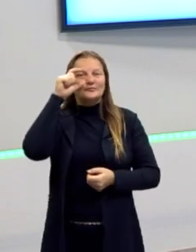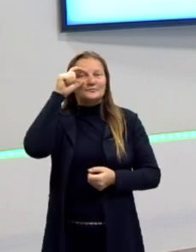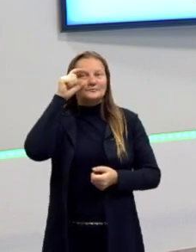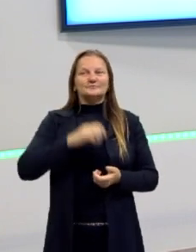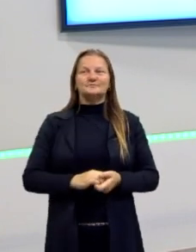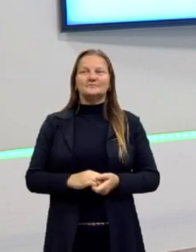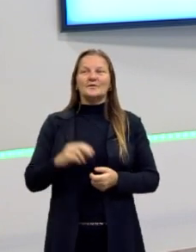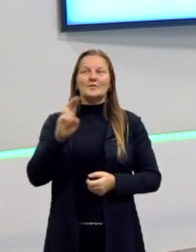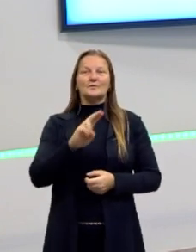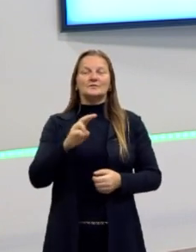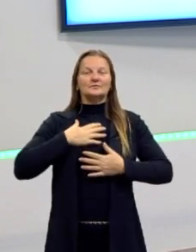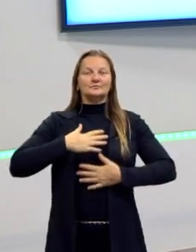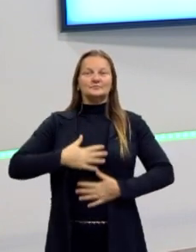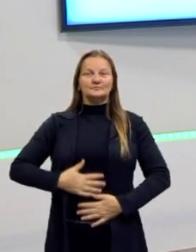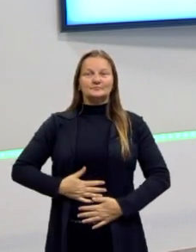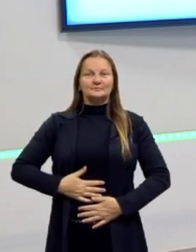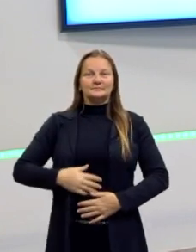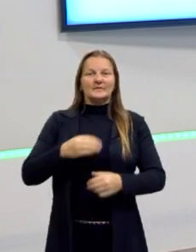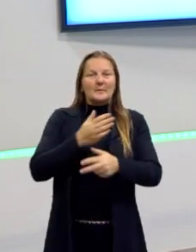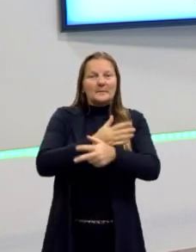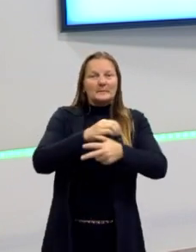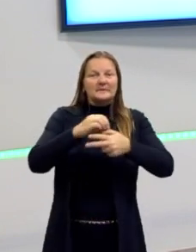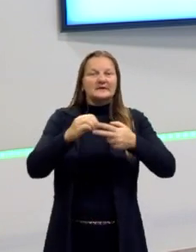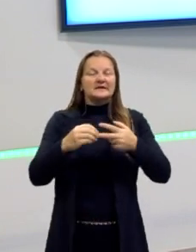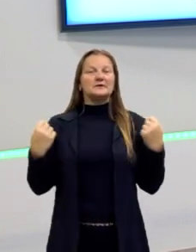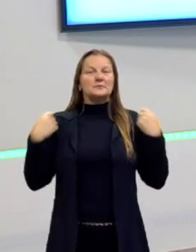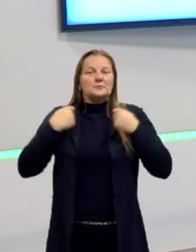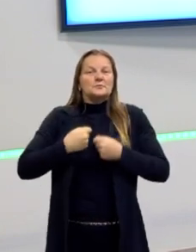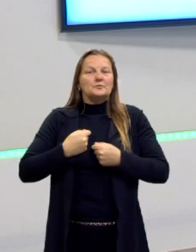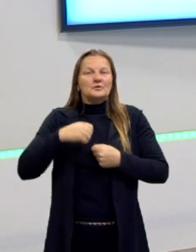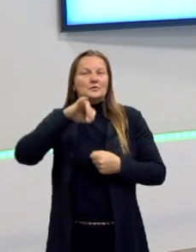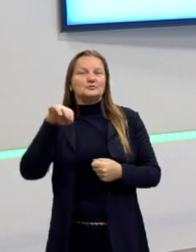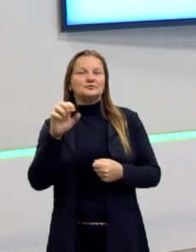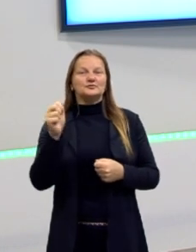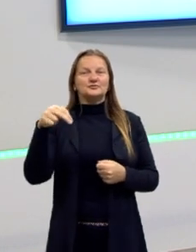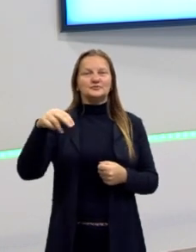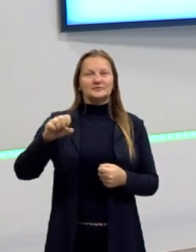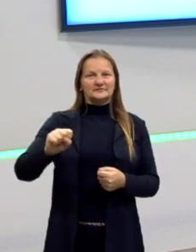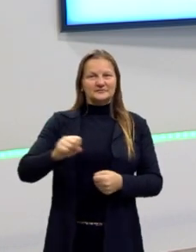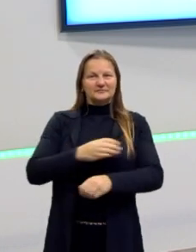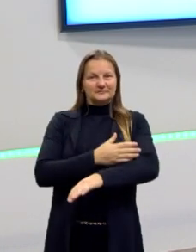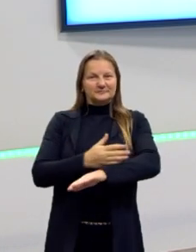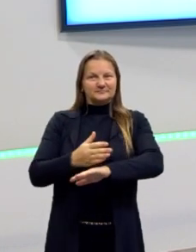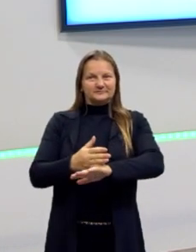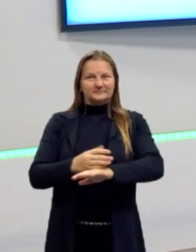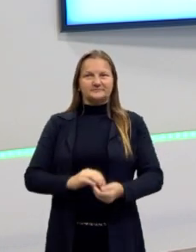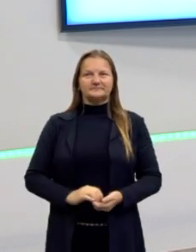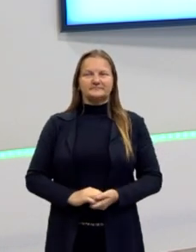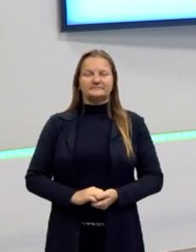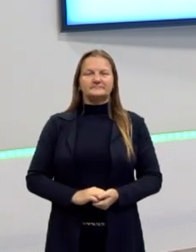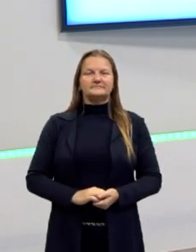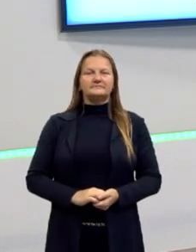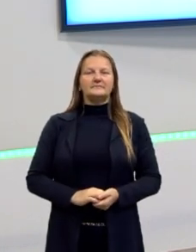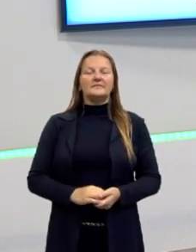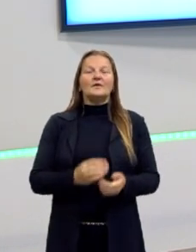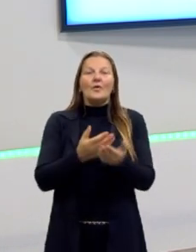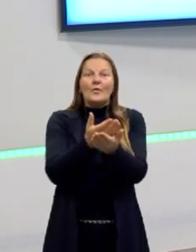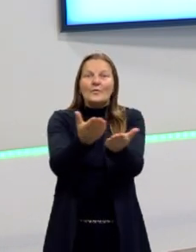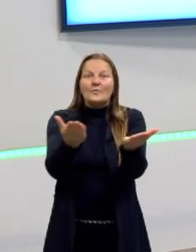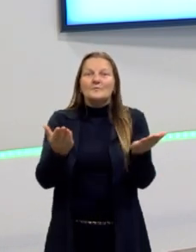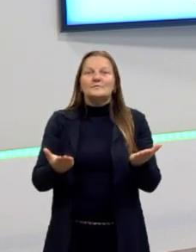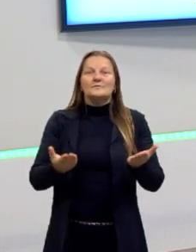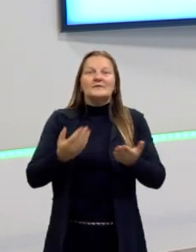óculos tá utilizando a camiseta do pré-enem e também uma camisa jeans tão Estamos aqui hoje para compartilhar E com